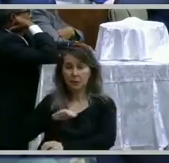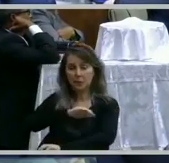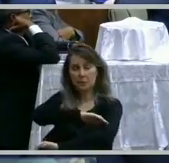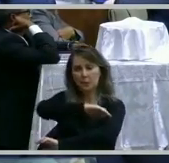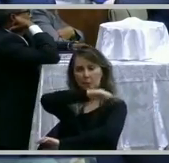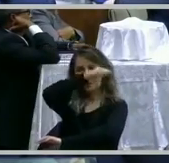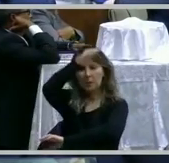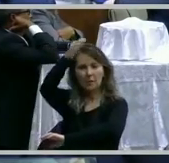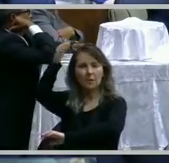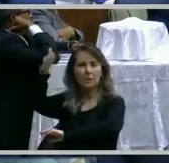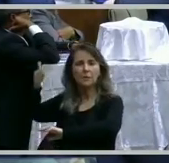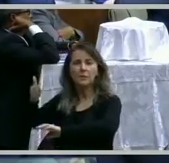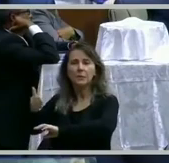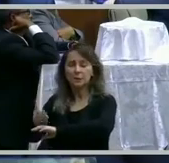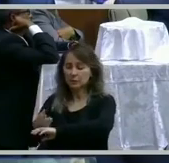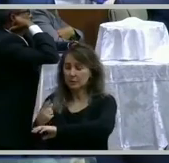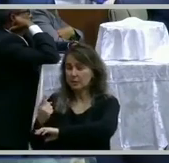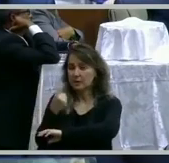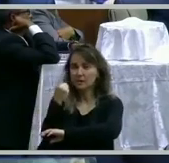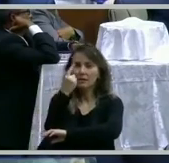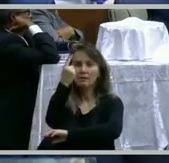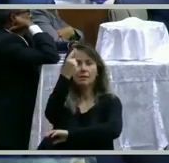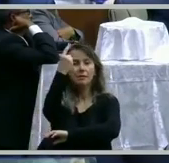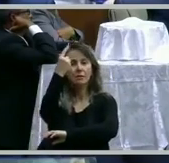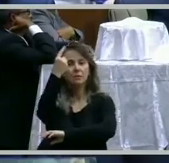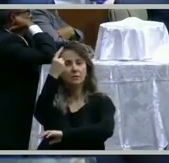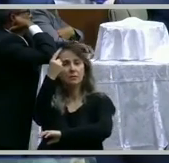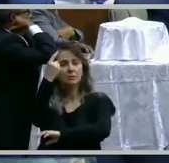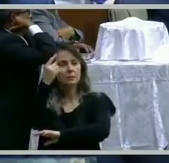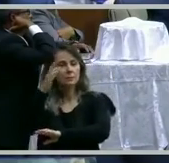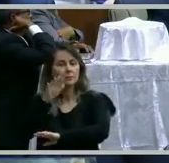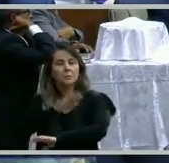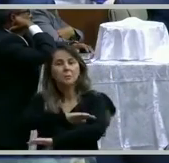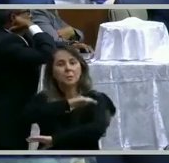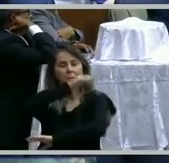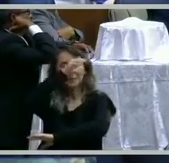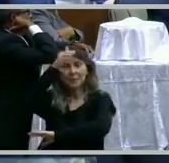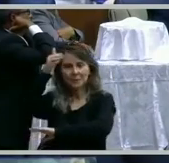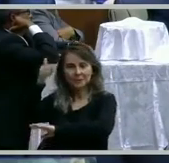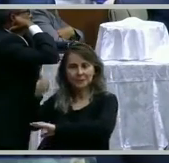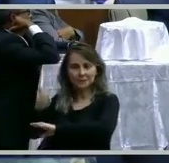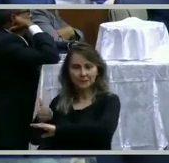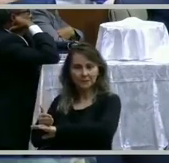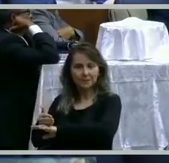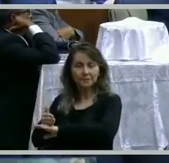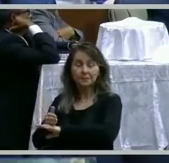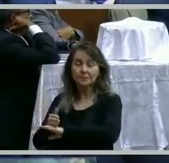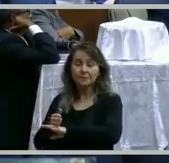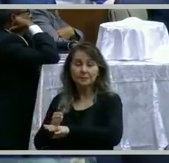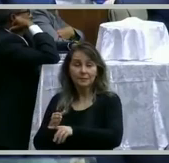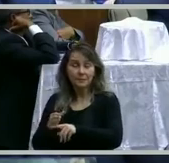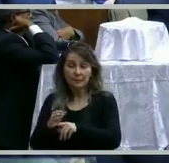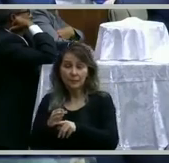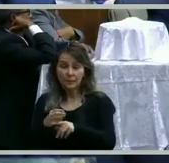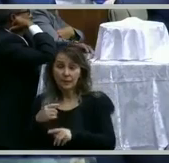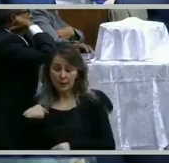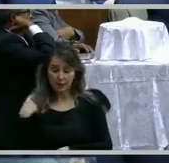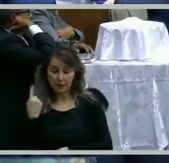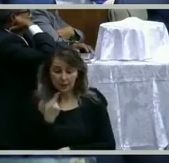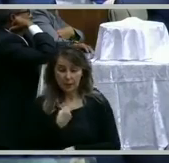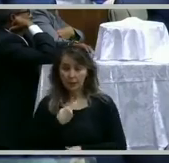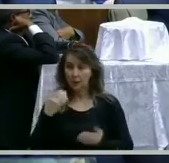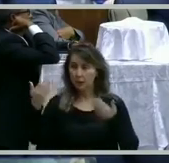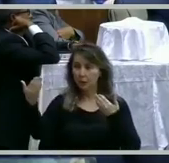altos. Não precisa nem dizer que são altos, são montes. E nós, diante deles, somos pequenos.